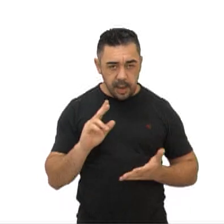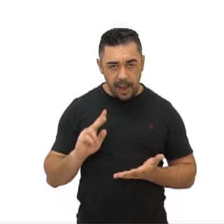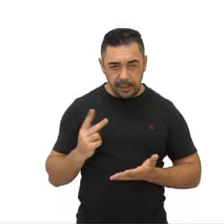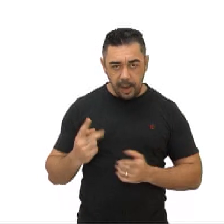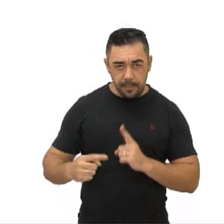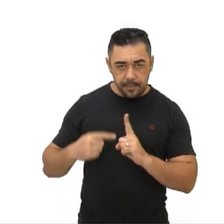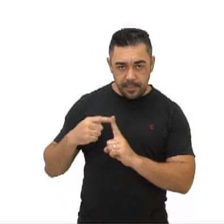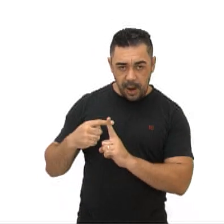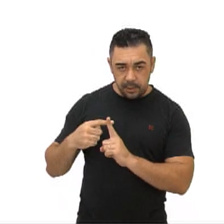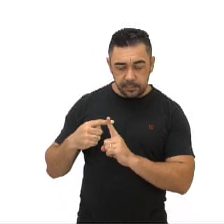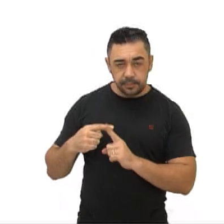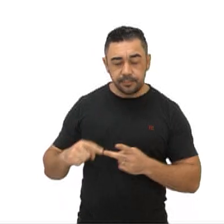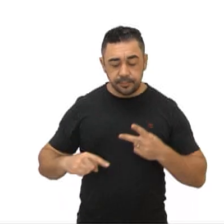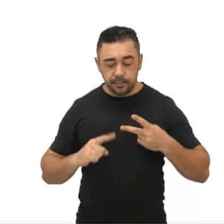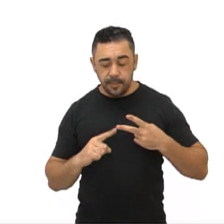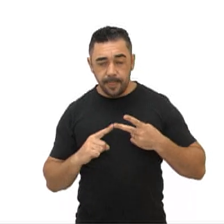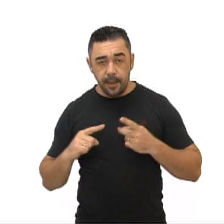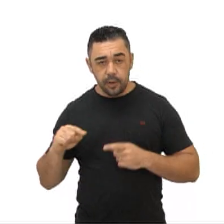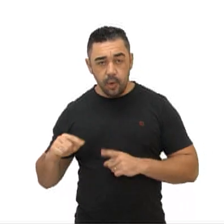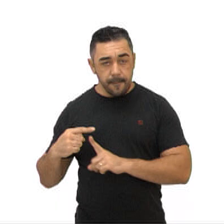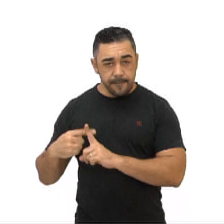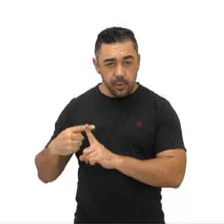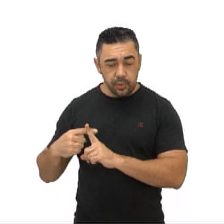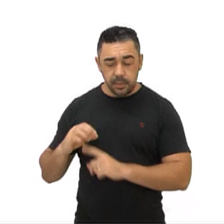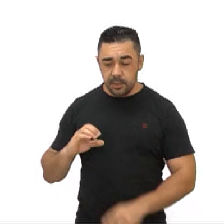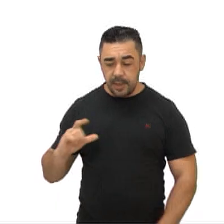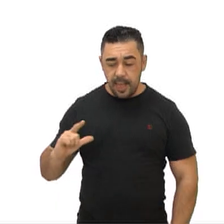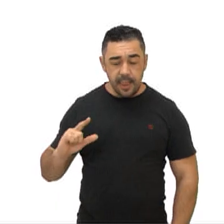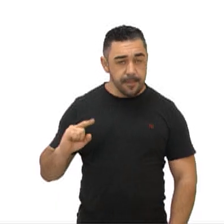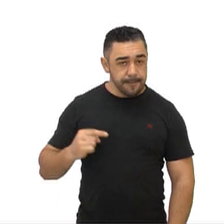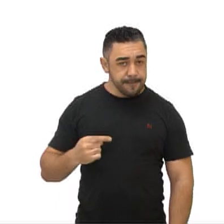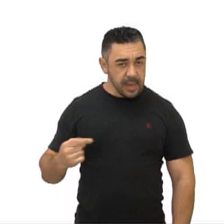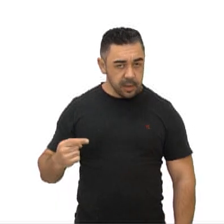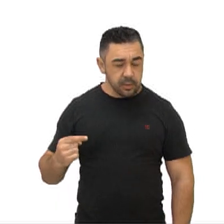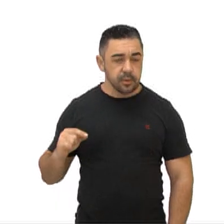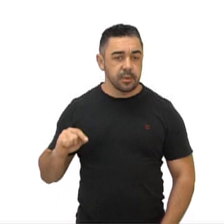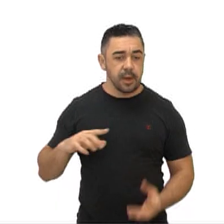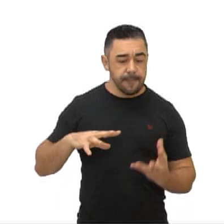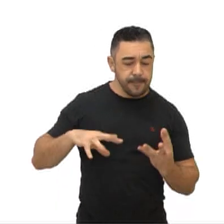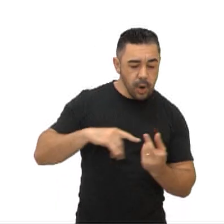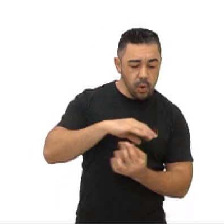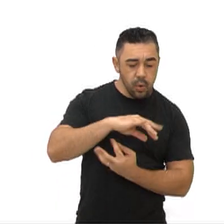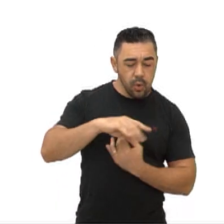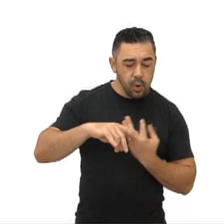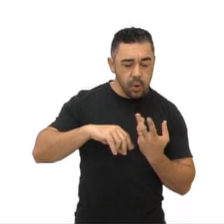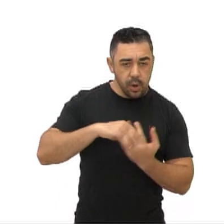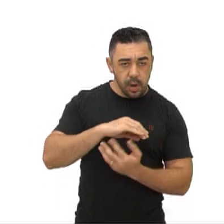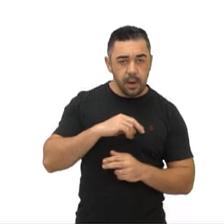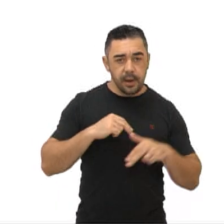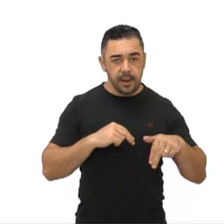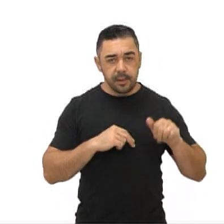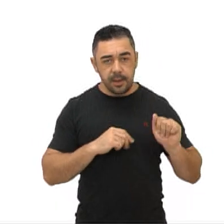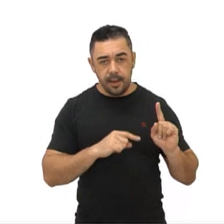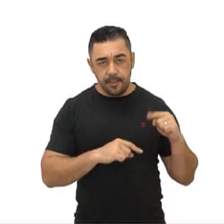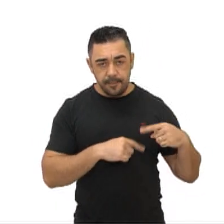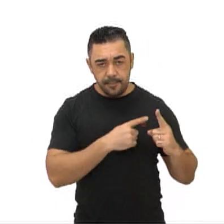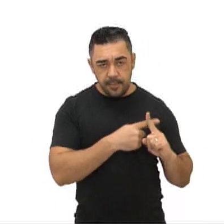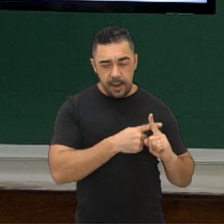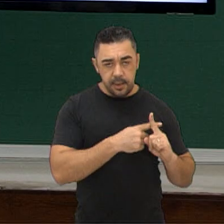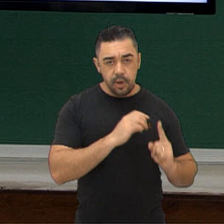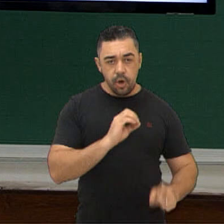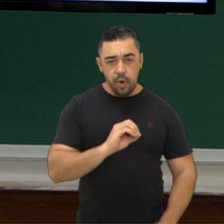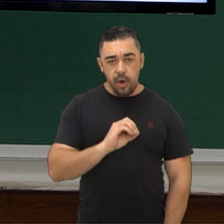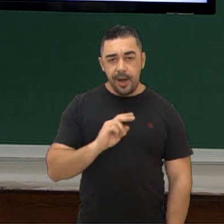H+, e no polo positivo, o Cl-. Na solução, vai permanecer o Na+, e o